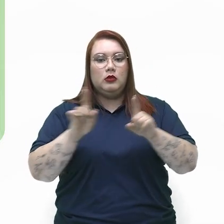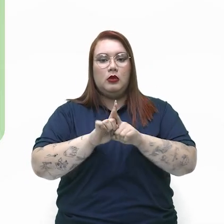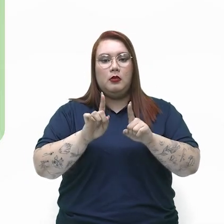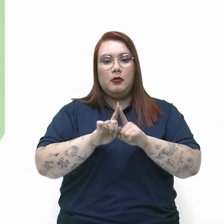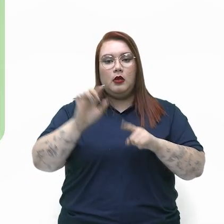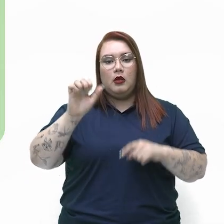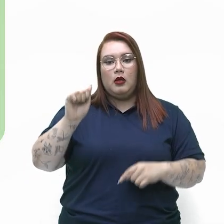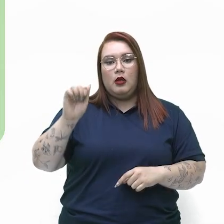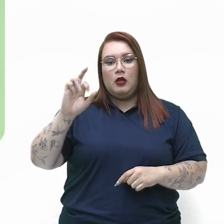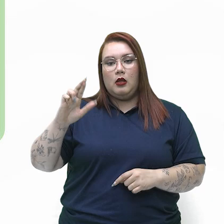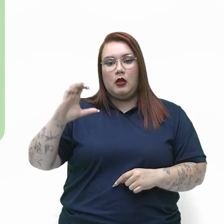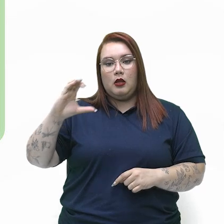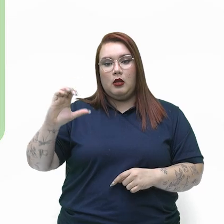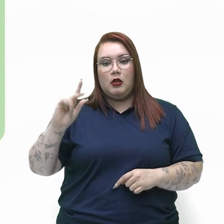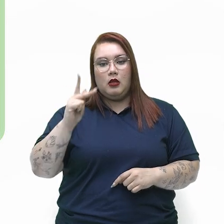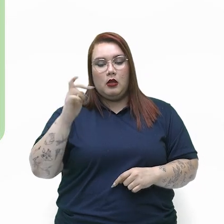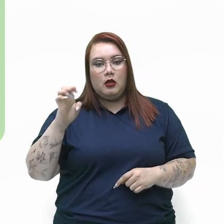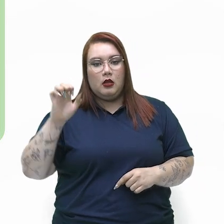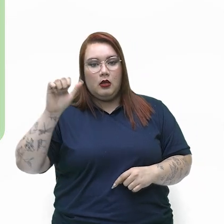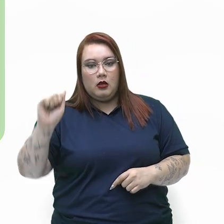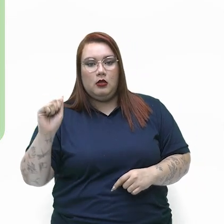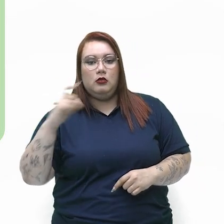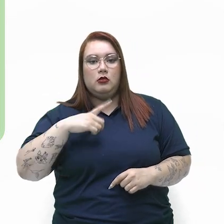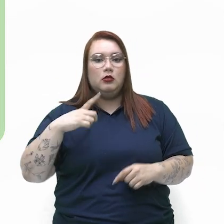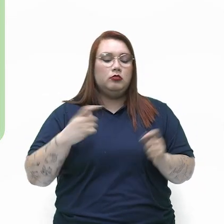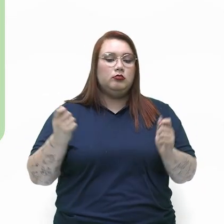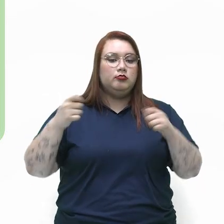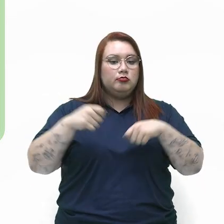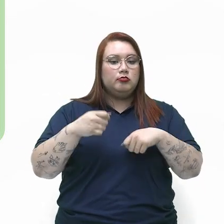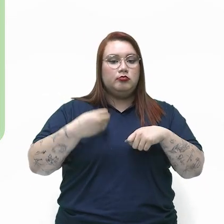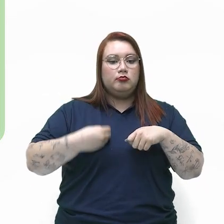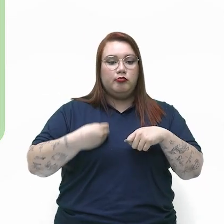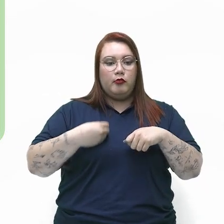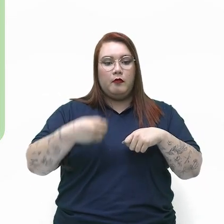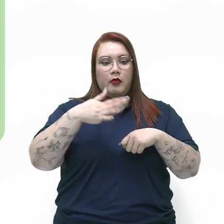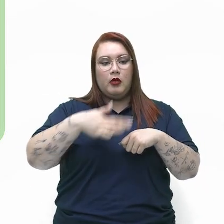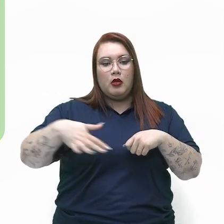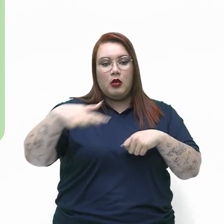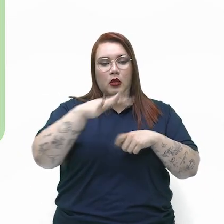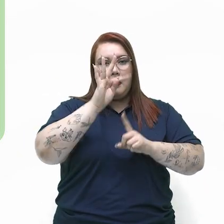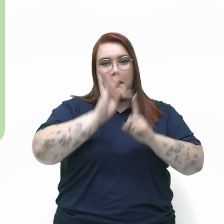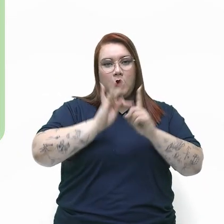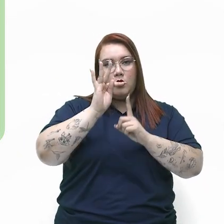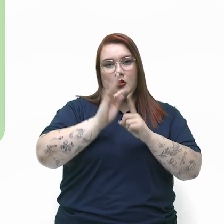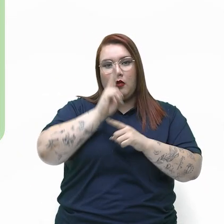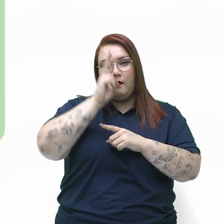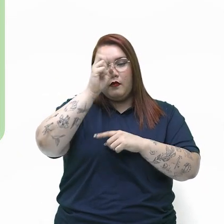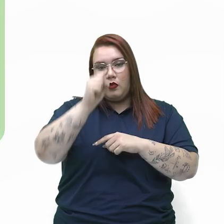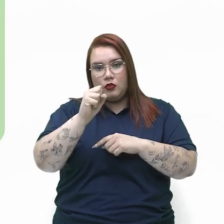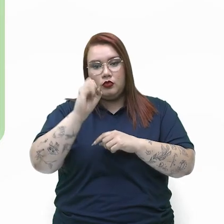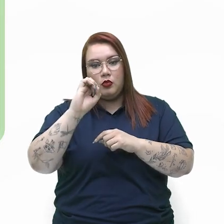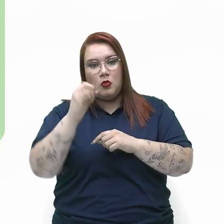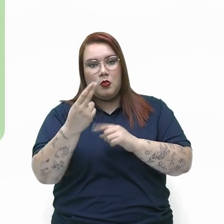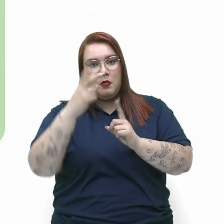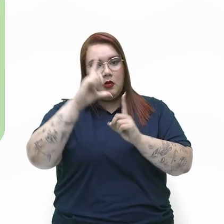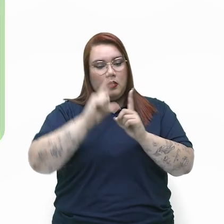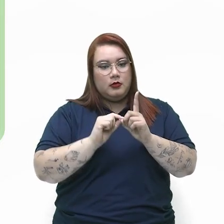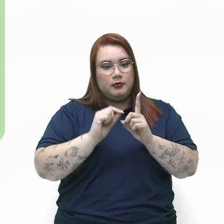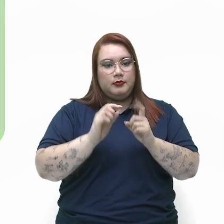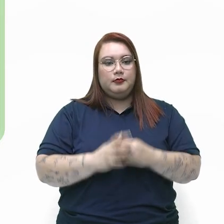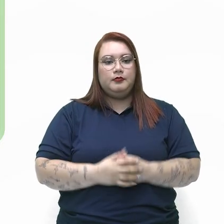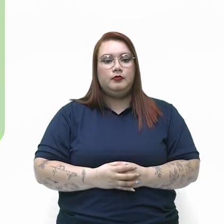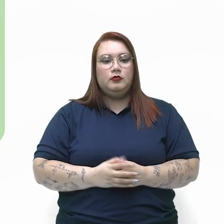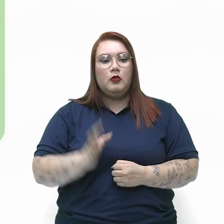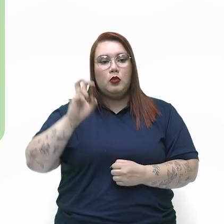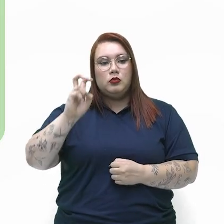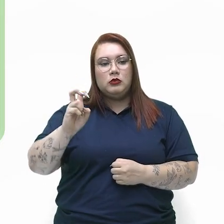né? Que são aquelas que conseguem viver em ambientes extremos. Os outros a gente consegue observar lá nos 5